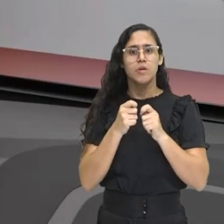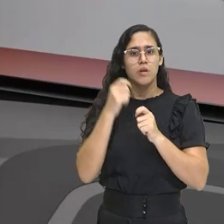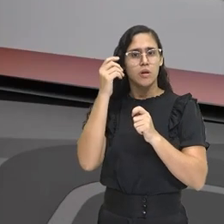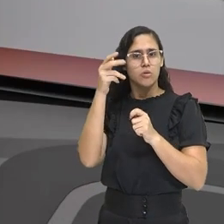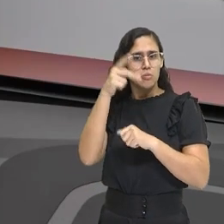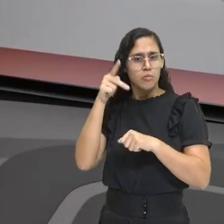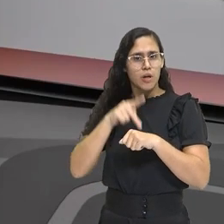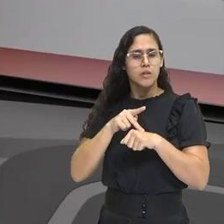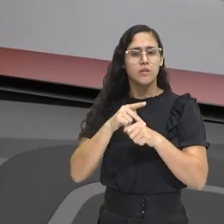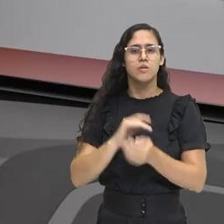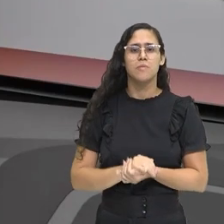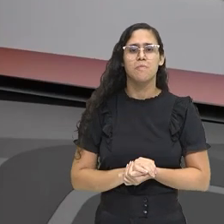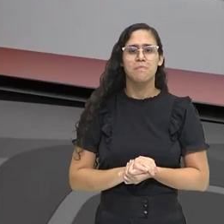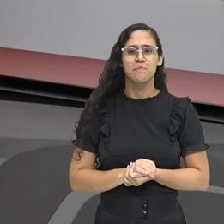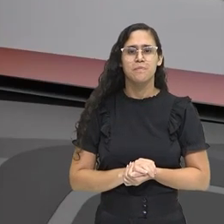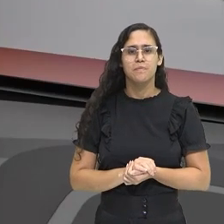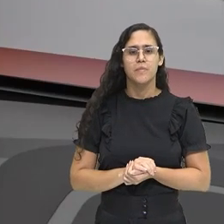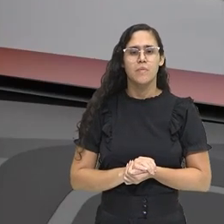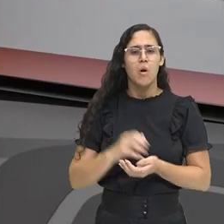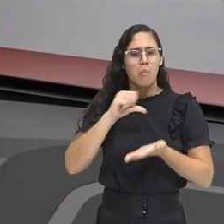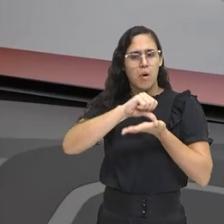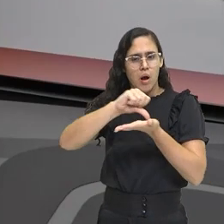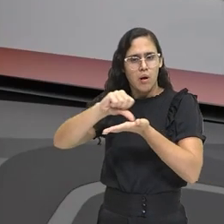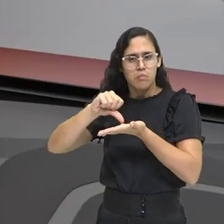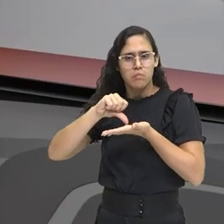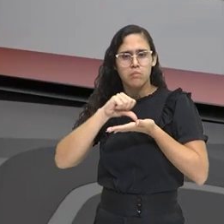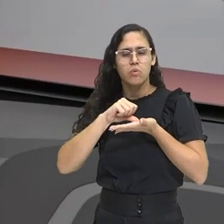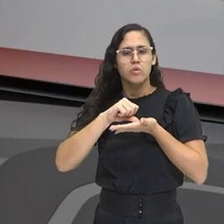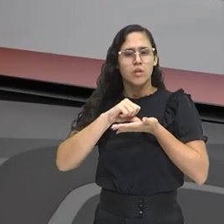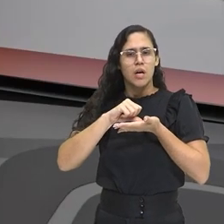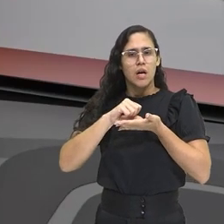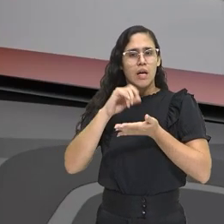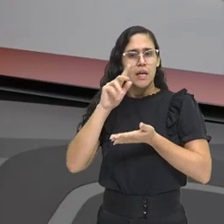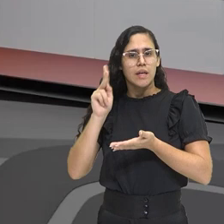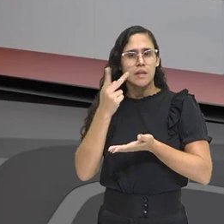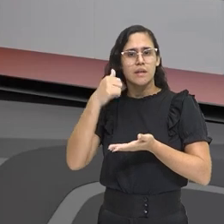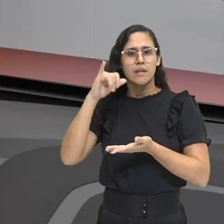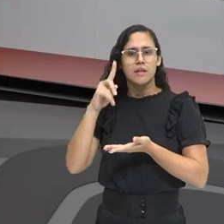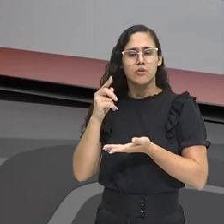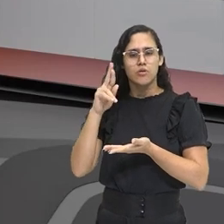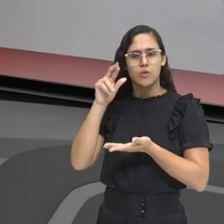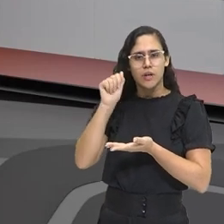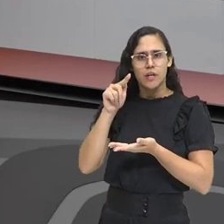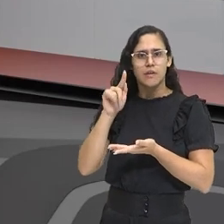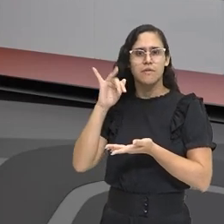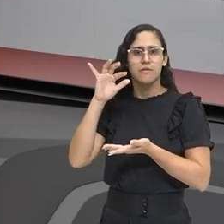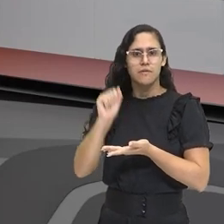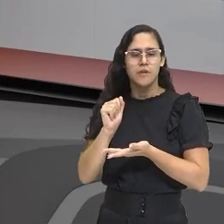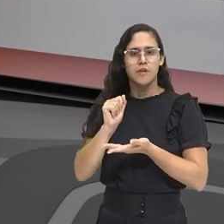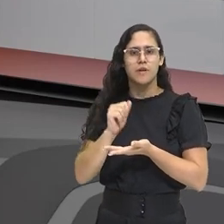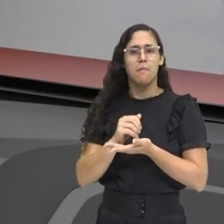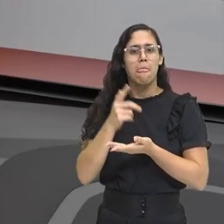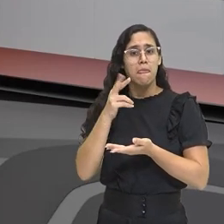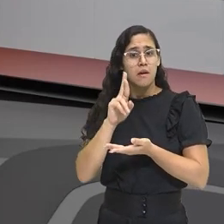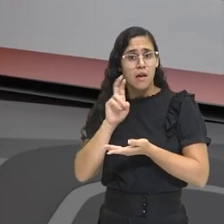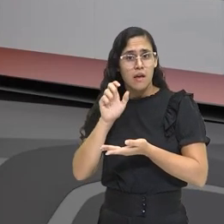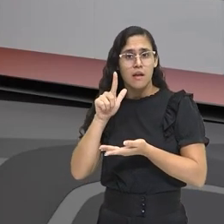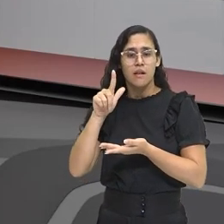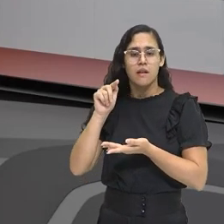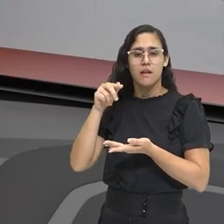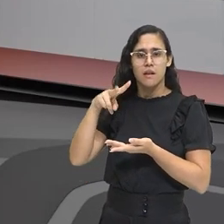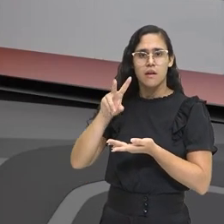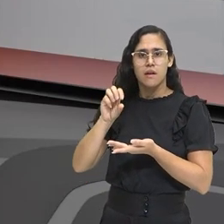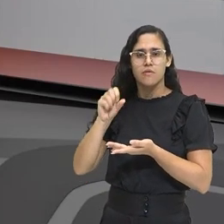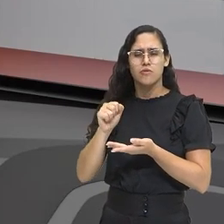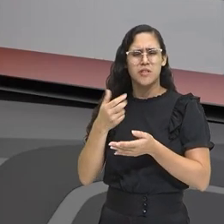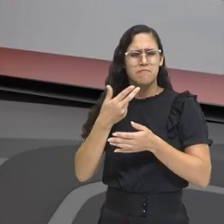de vegetação, o mapa da hidrografia, mapas aí do relevo, diversos tipos de mapas onde a